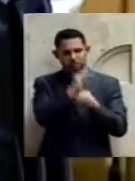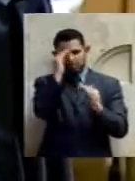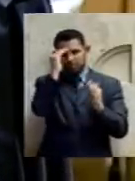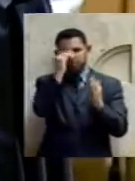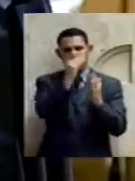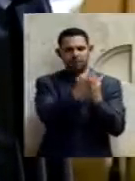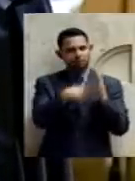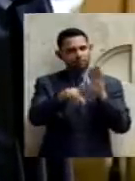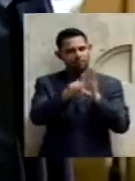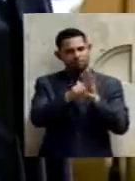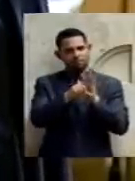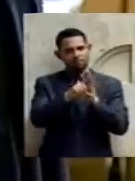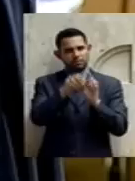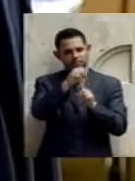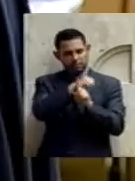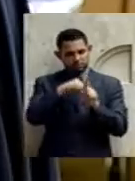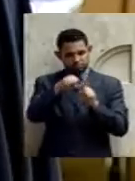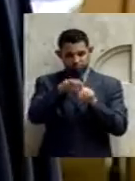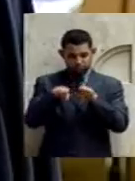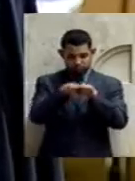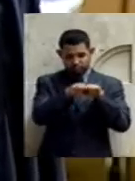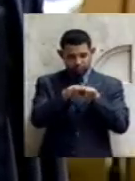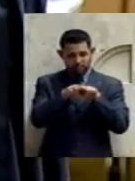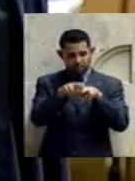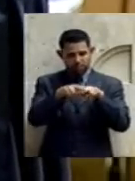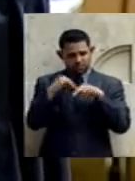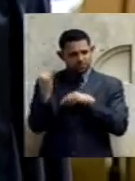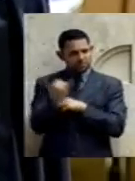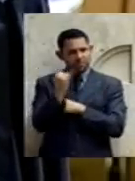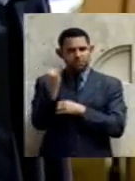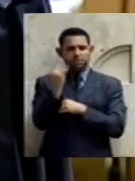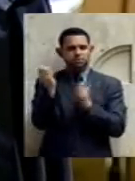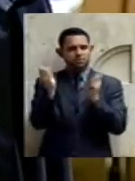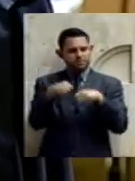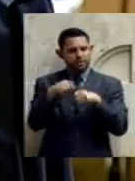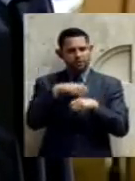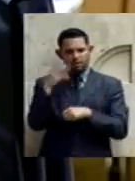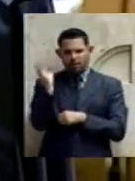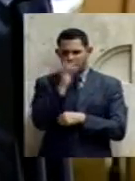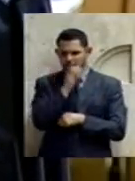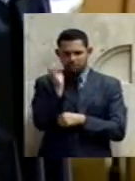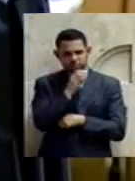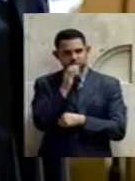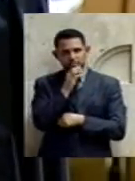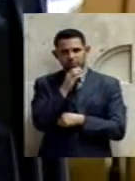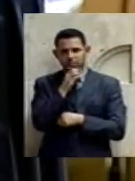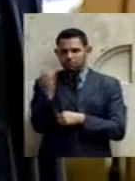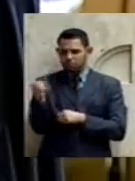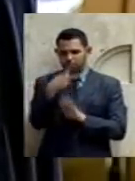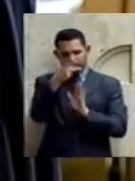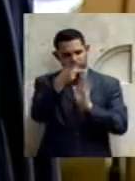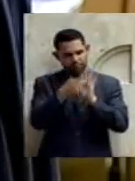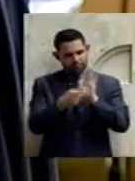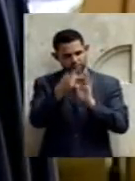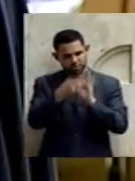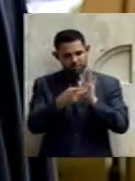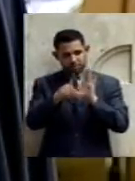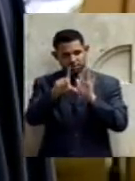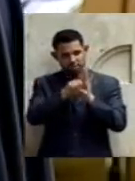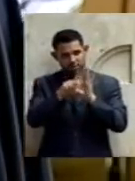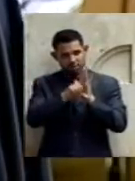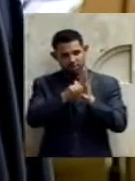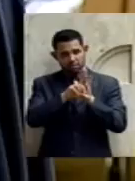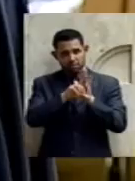e da ordem social. Fundamental, portanto, que se dê urgência ao novo projeto de lei orgânica da